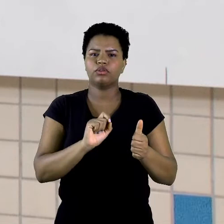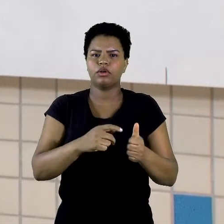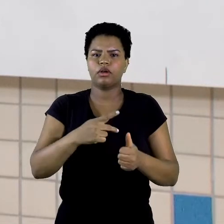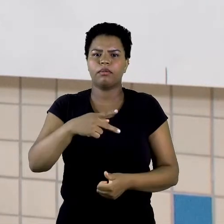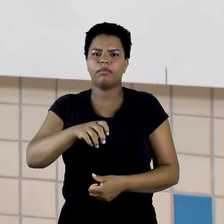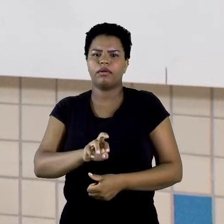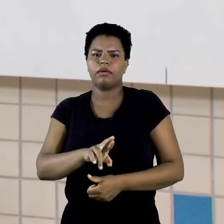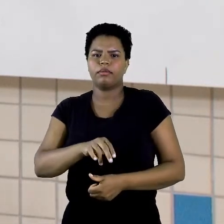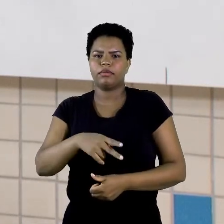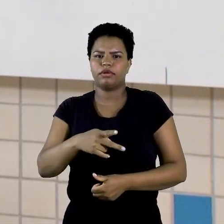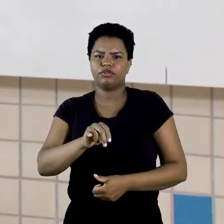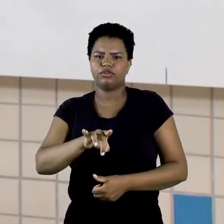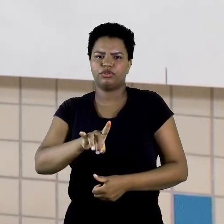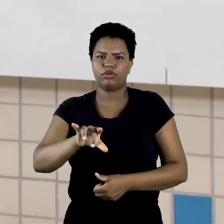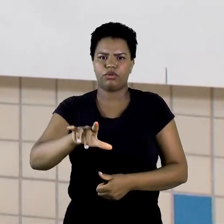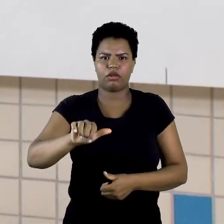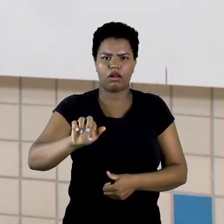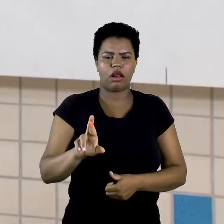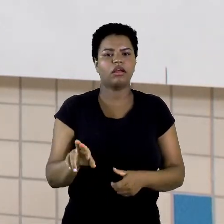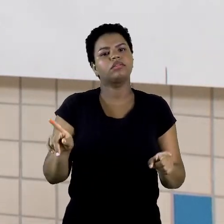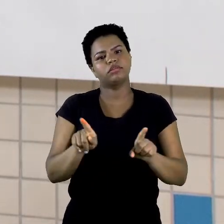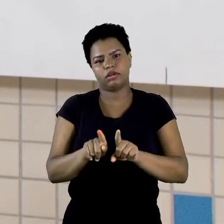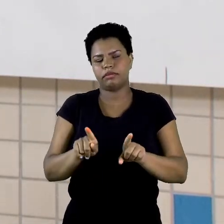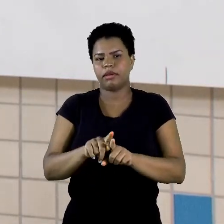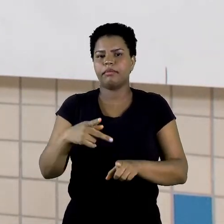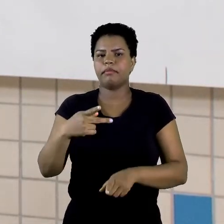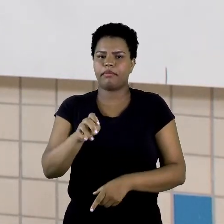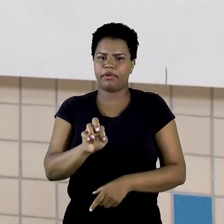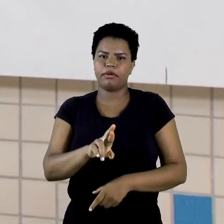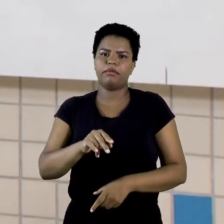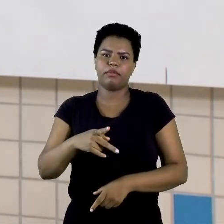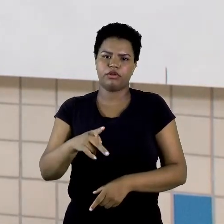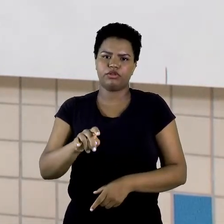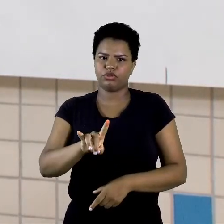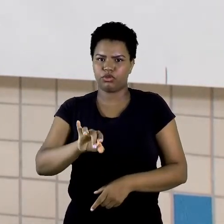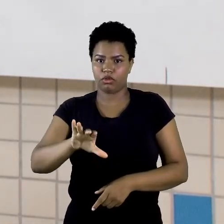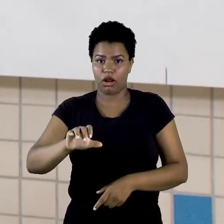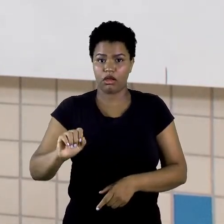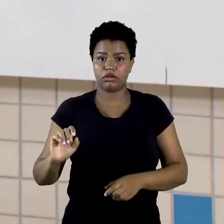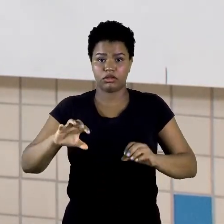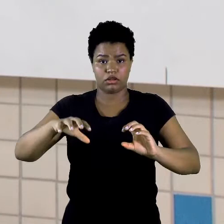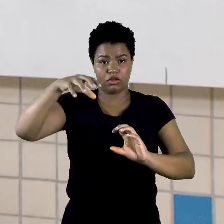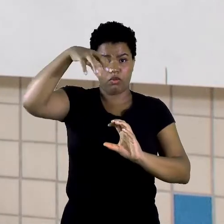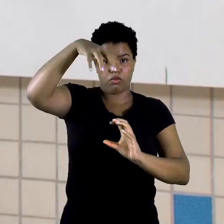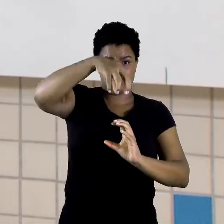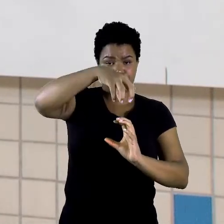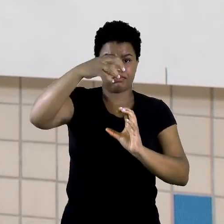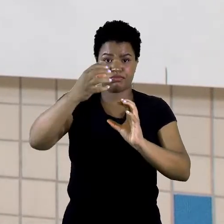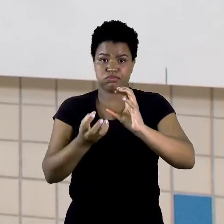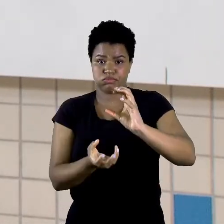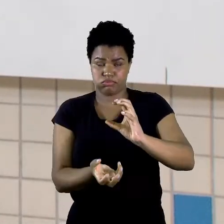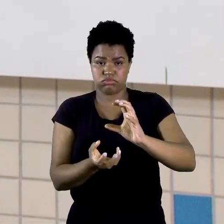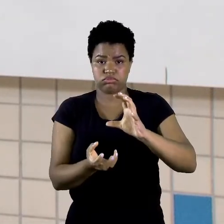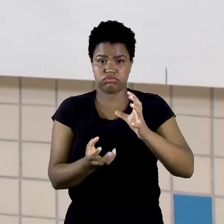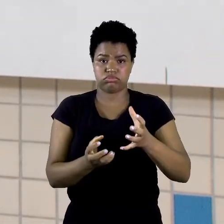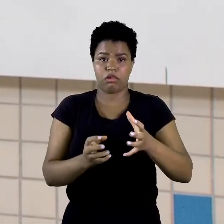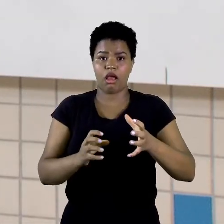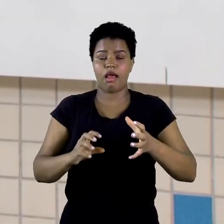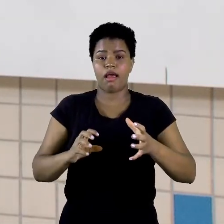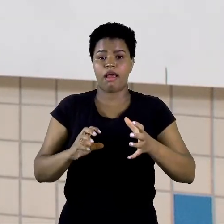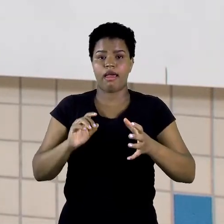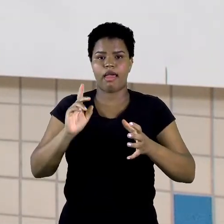e excepcionalmente perpendiculares, enquanto nas regiões polares esses raios são muito